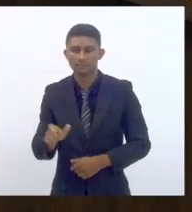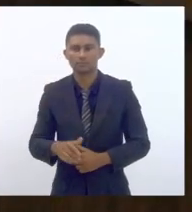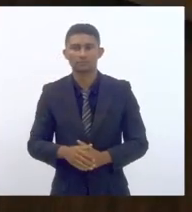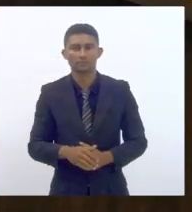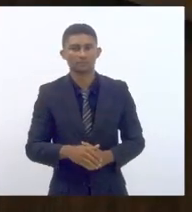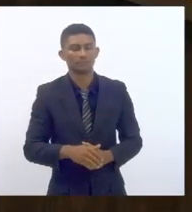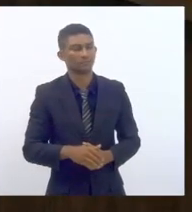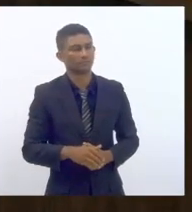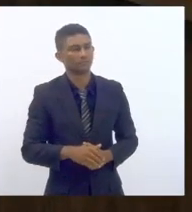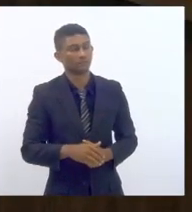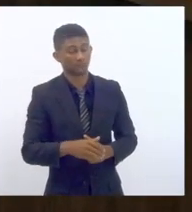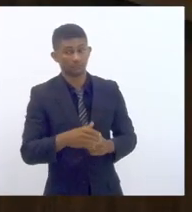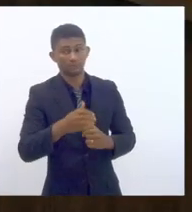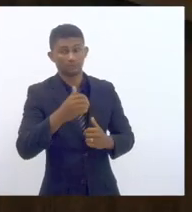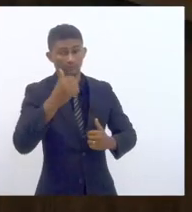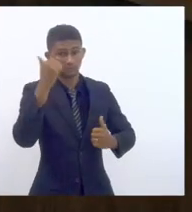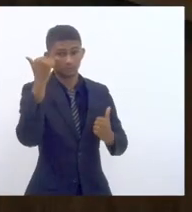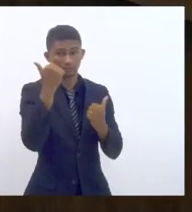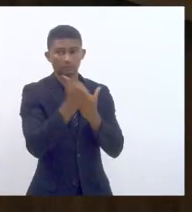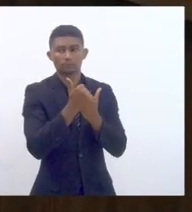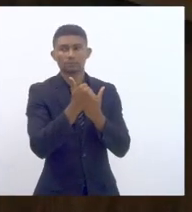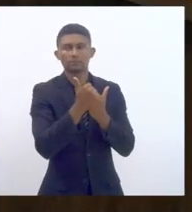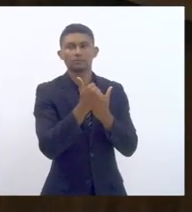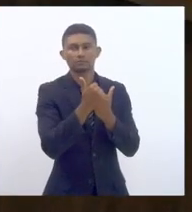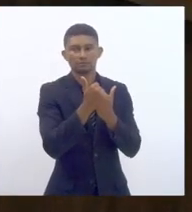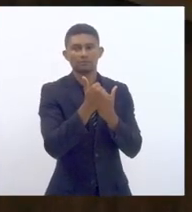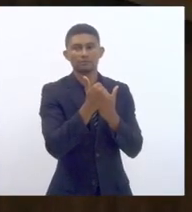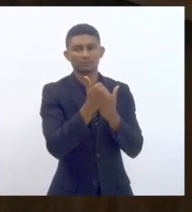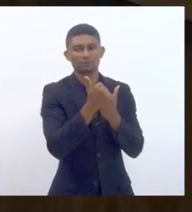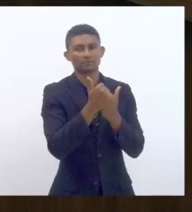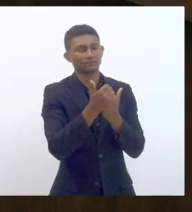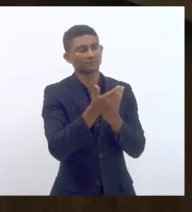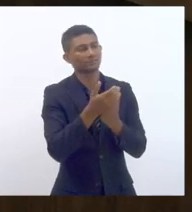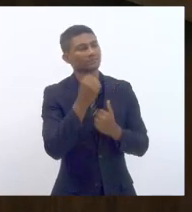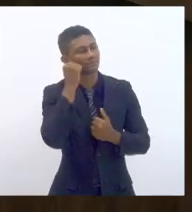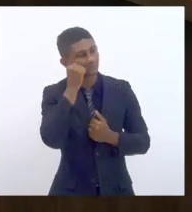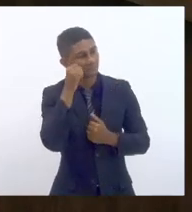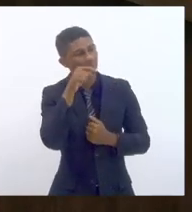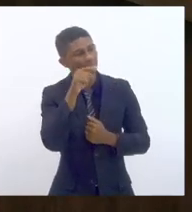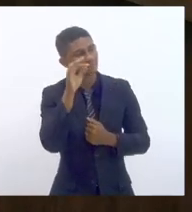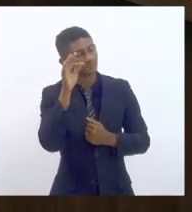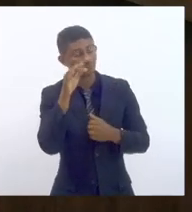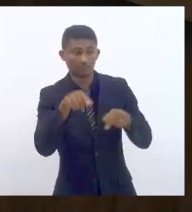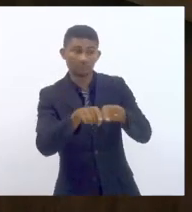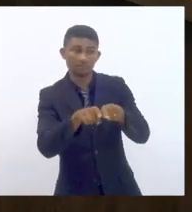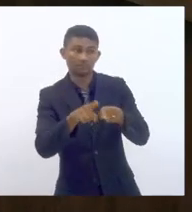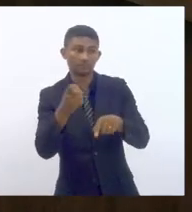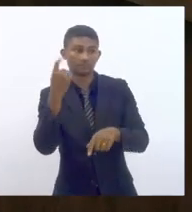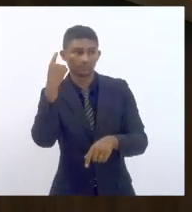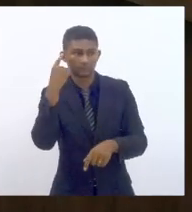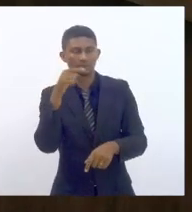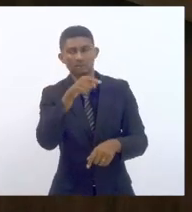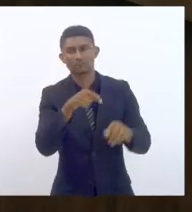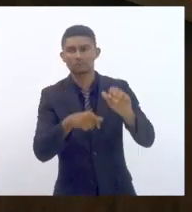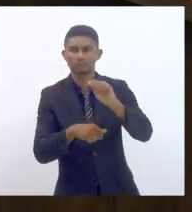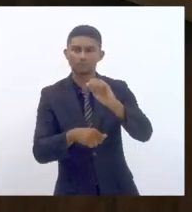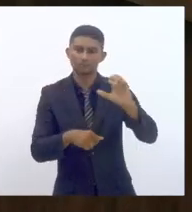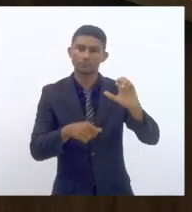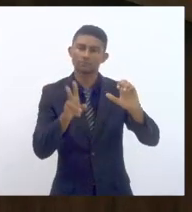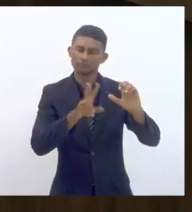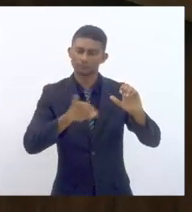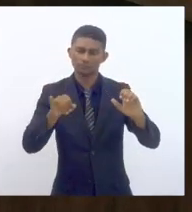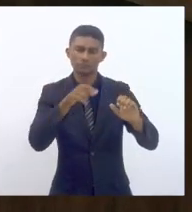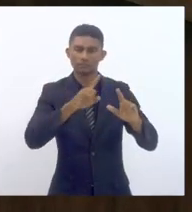apoio do nobre ex-senador da República e ex-governador Dornelis, Siciliano, vai